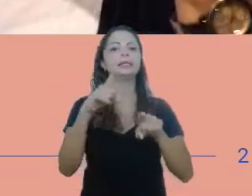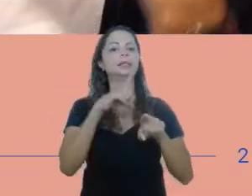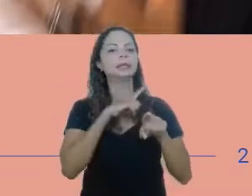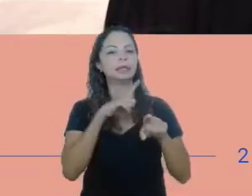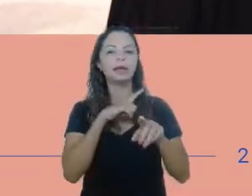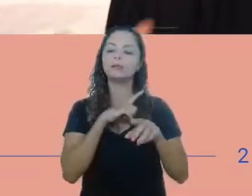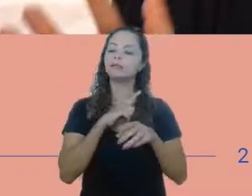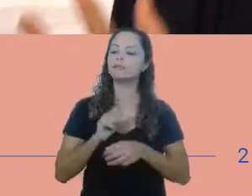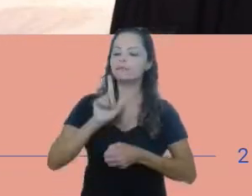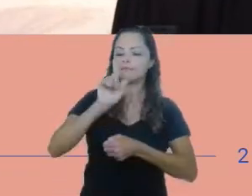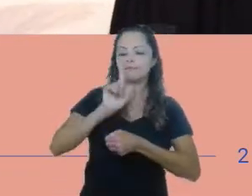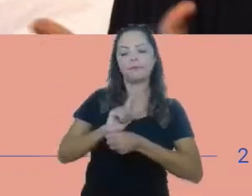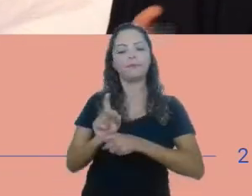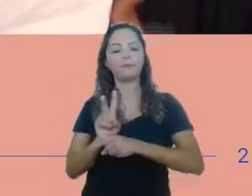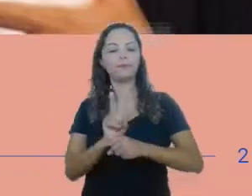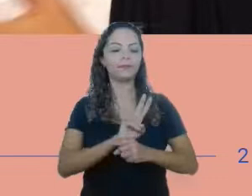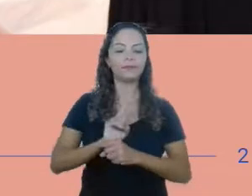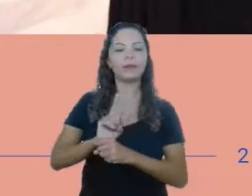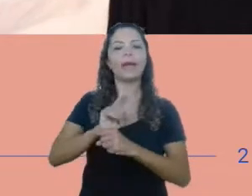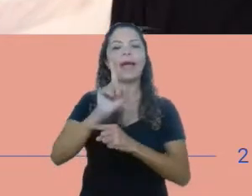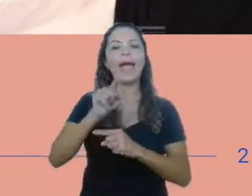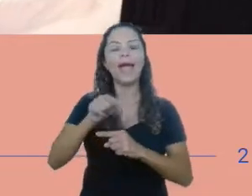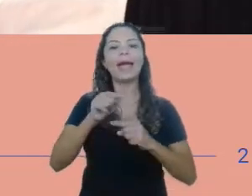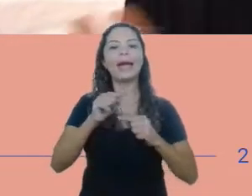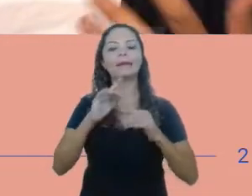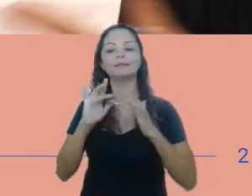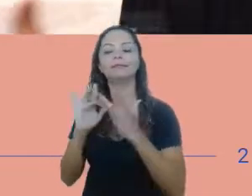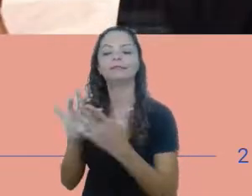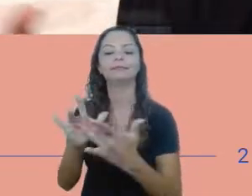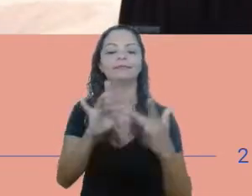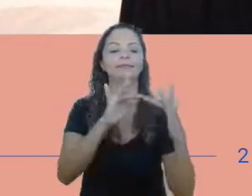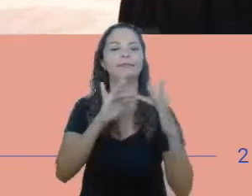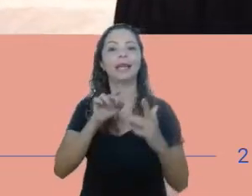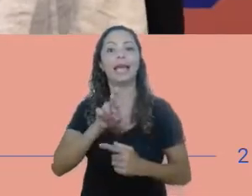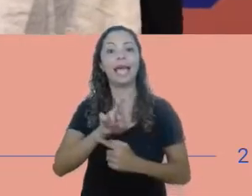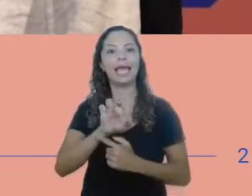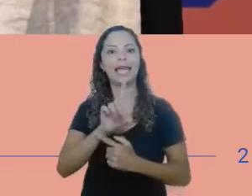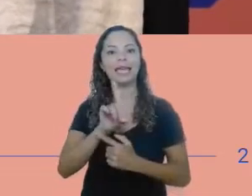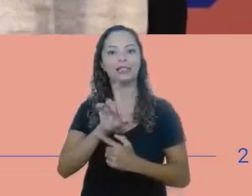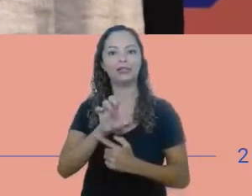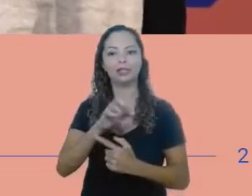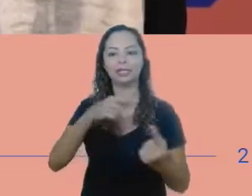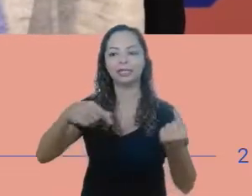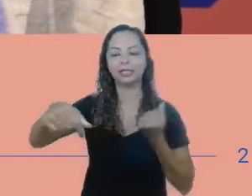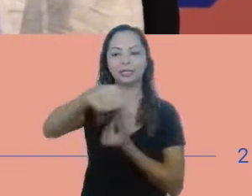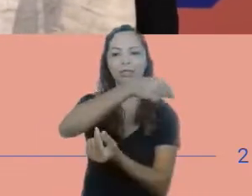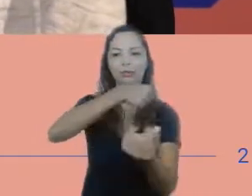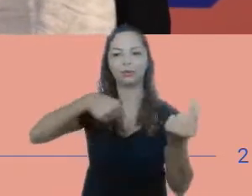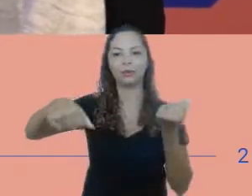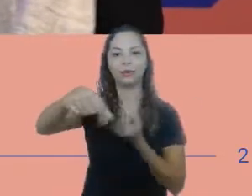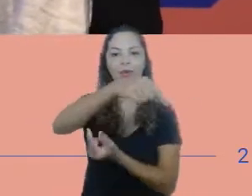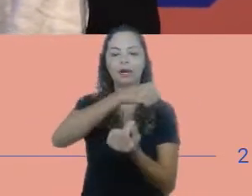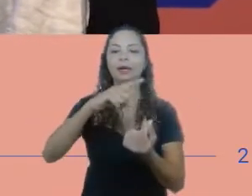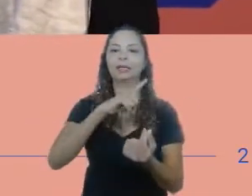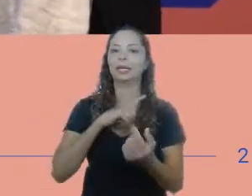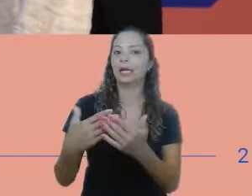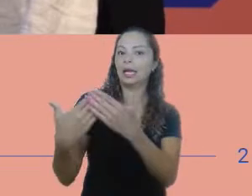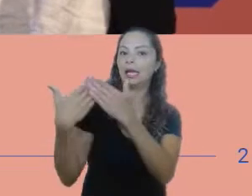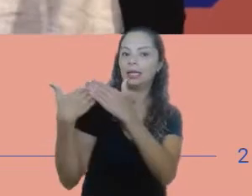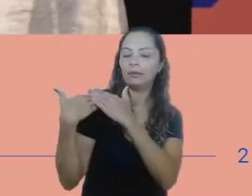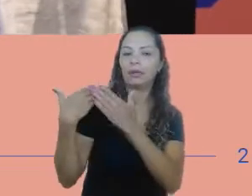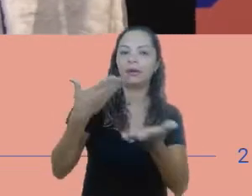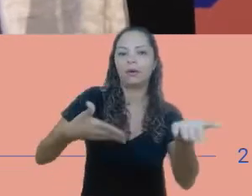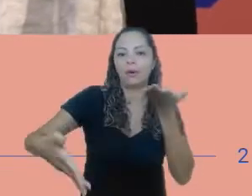rede governança circular onde as responsabilidades são compartilhadas e é por isso que a